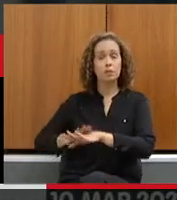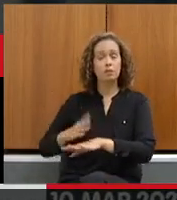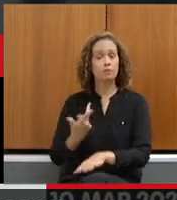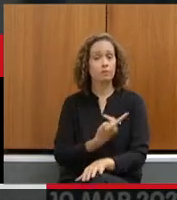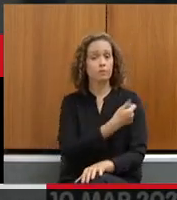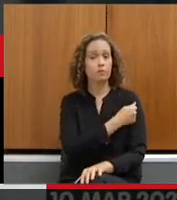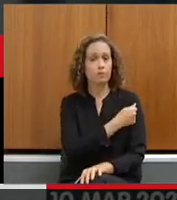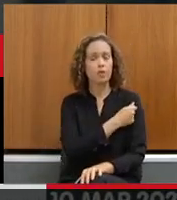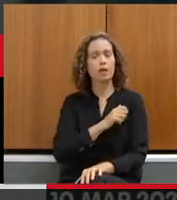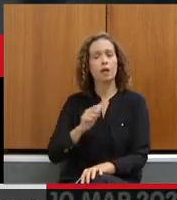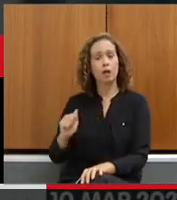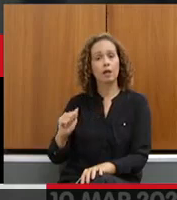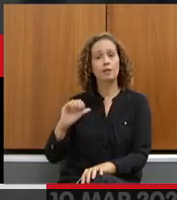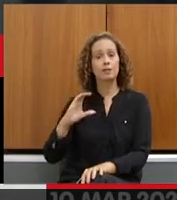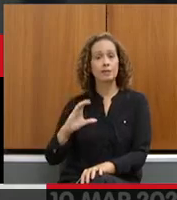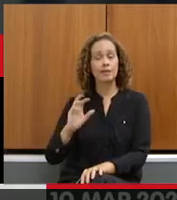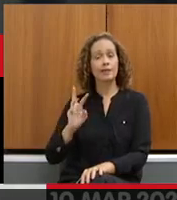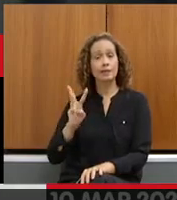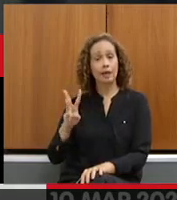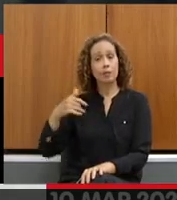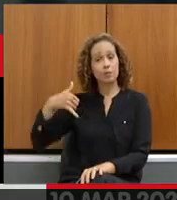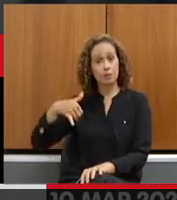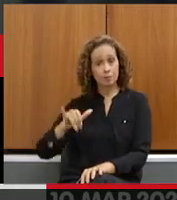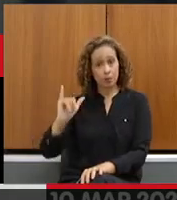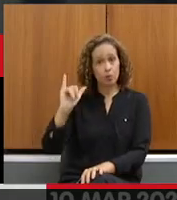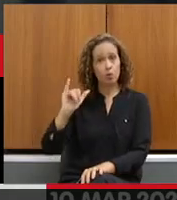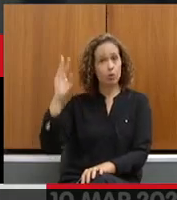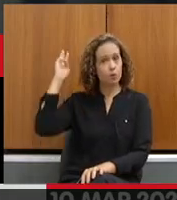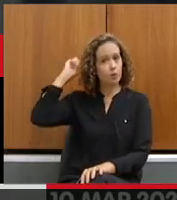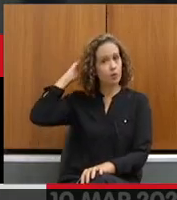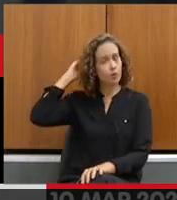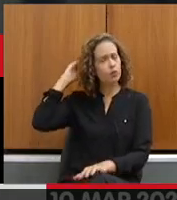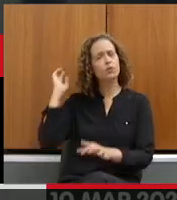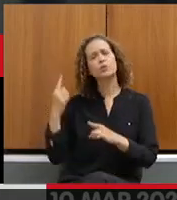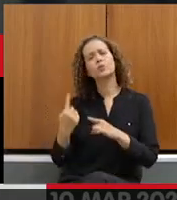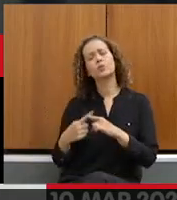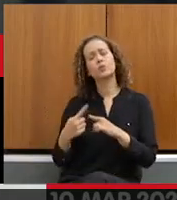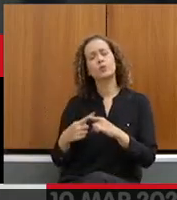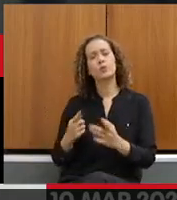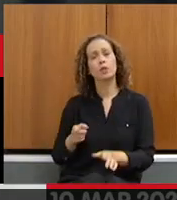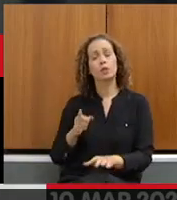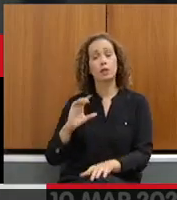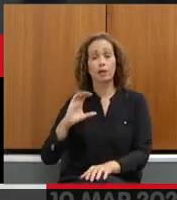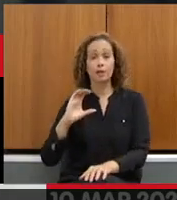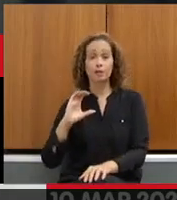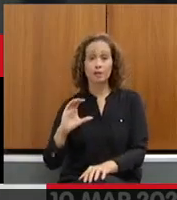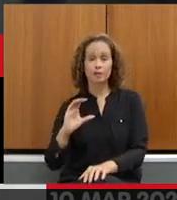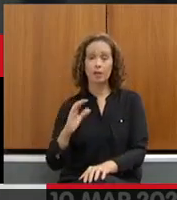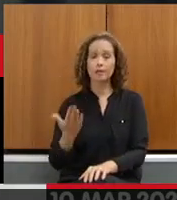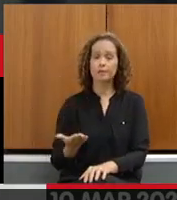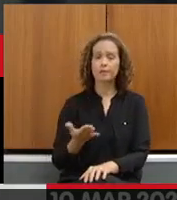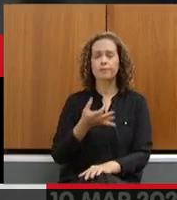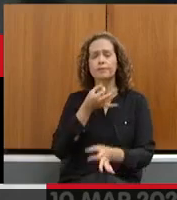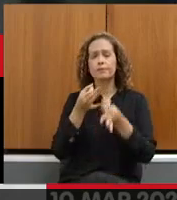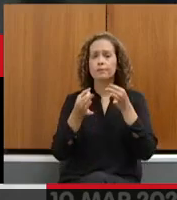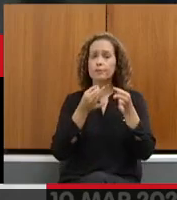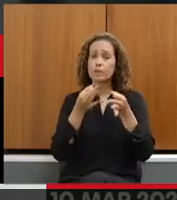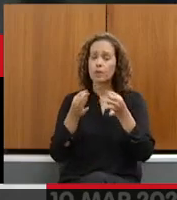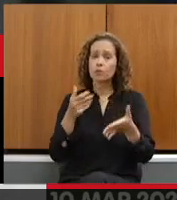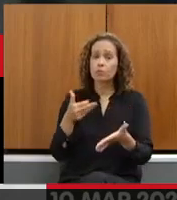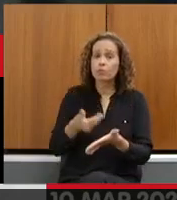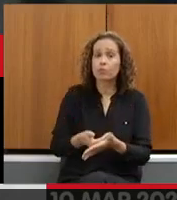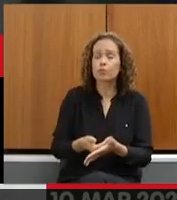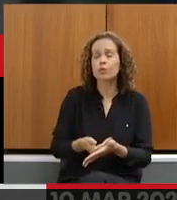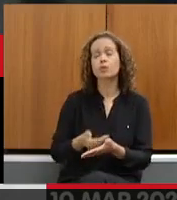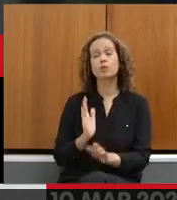acwy e meningite a cwy porque a se é na minha visão ela dentro em breve ela